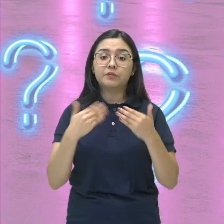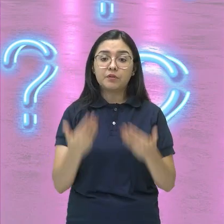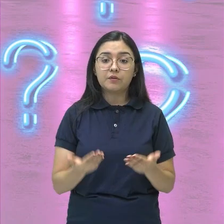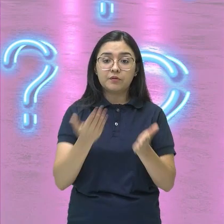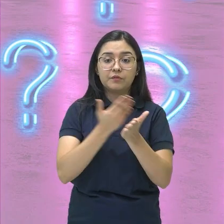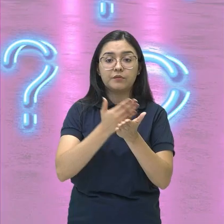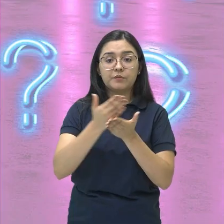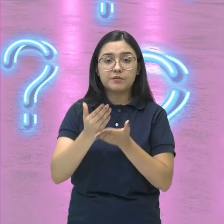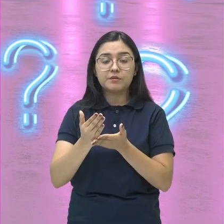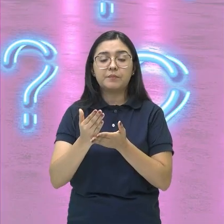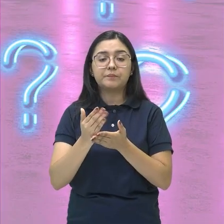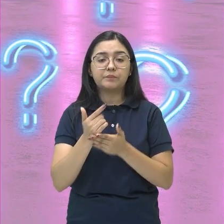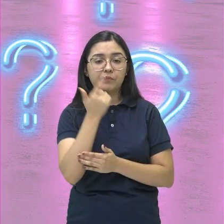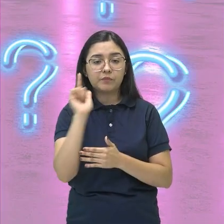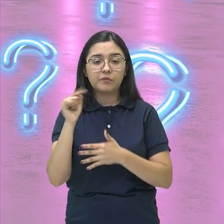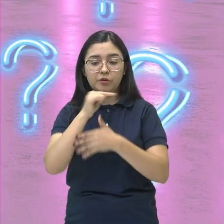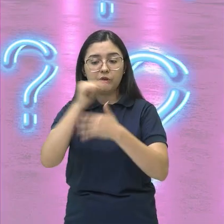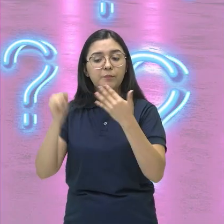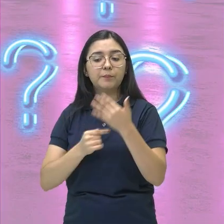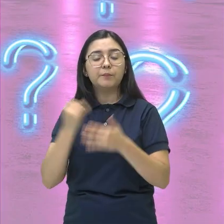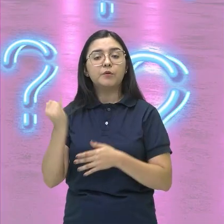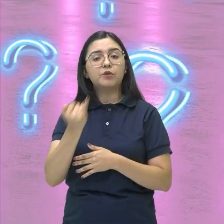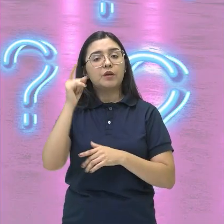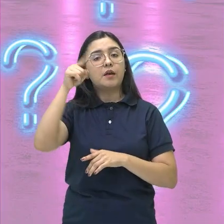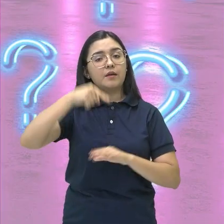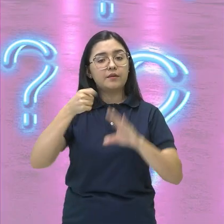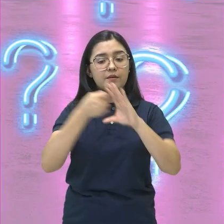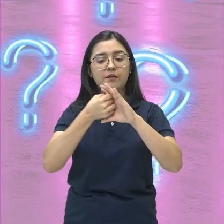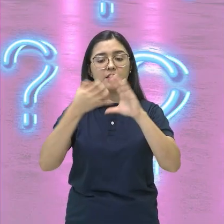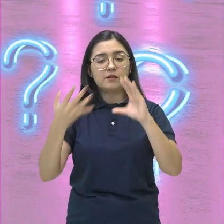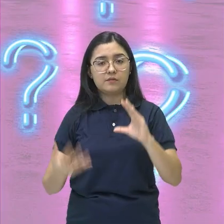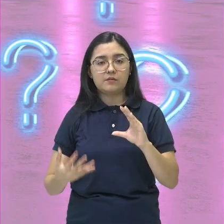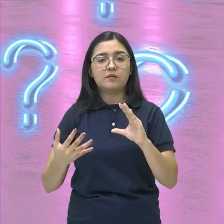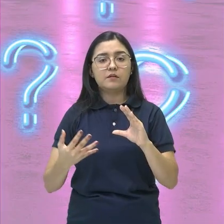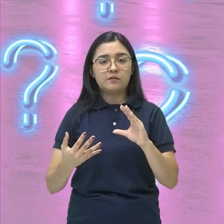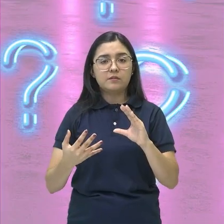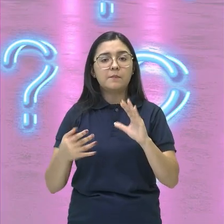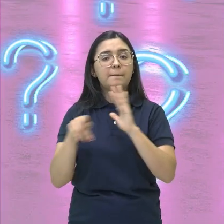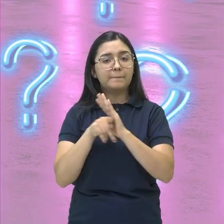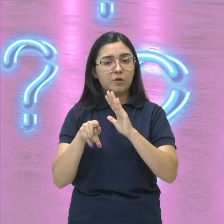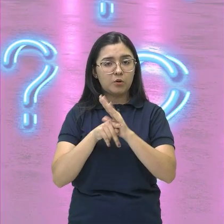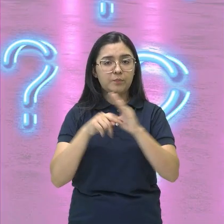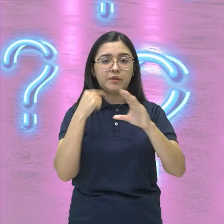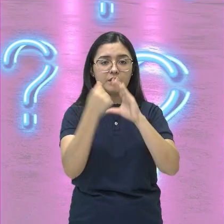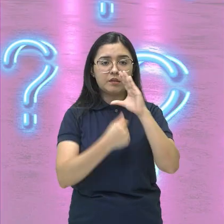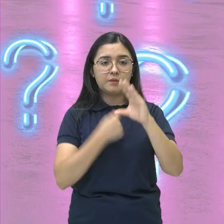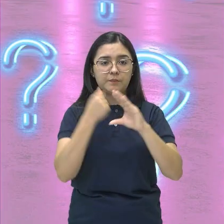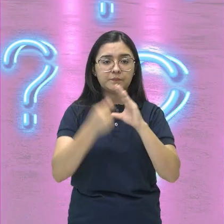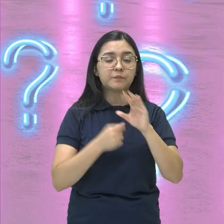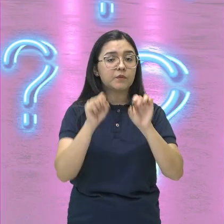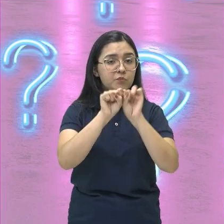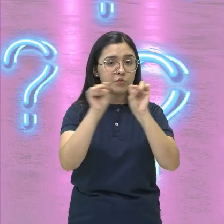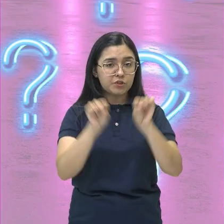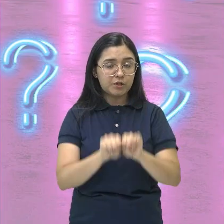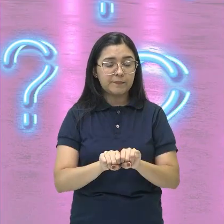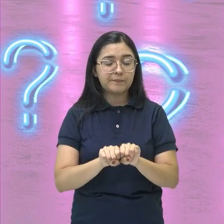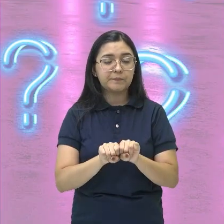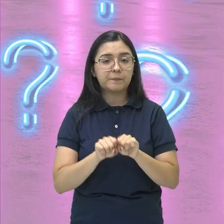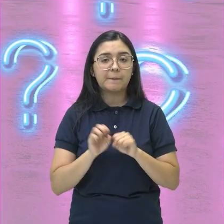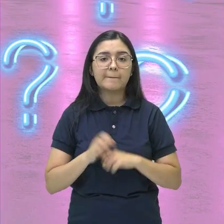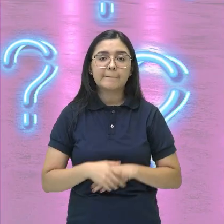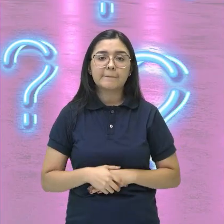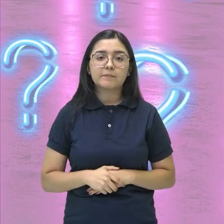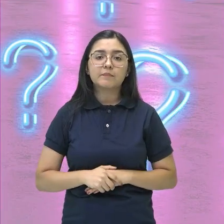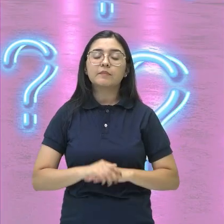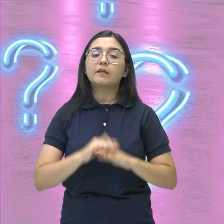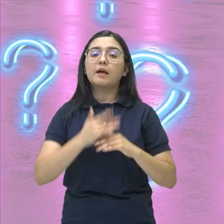começar vendo outro ponto aqui, que também é uma característica do capitalismo, do sistema, né?